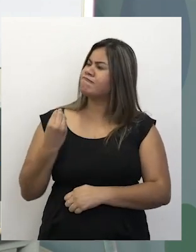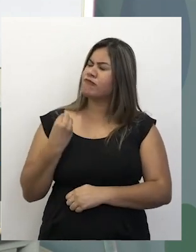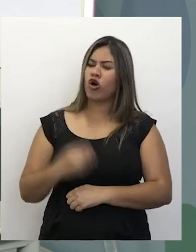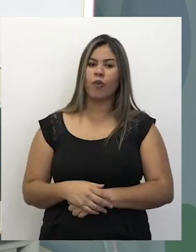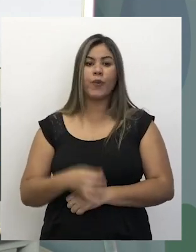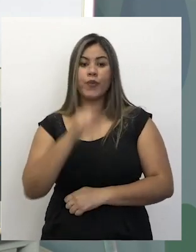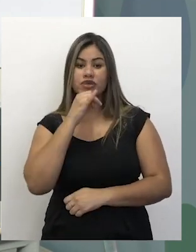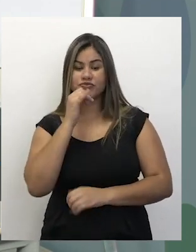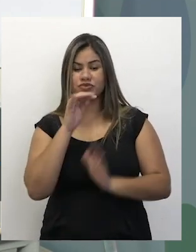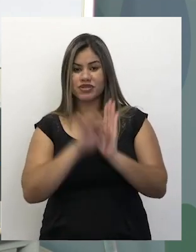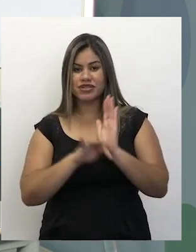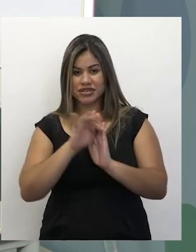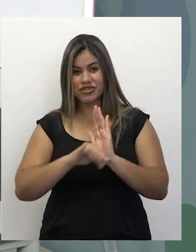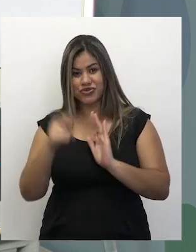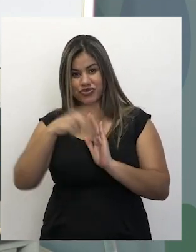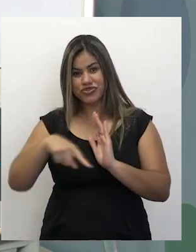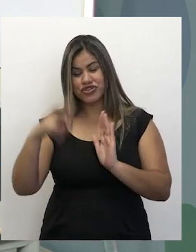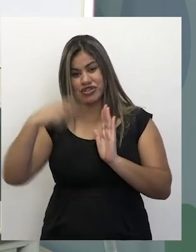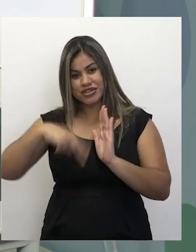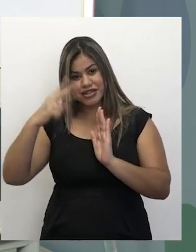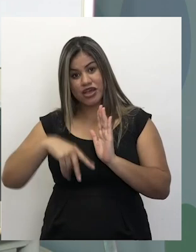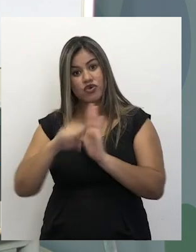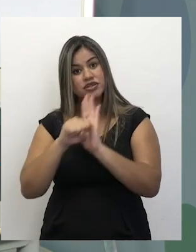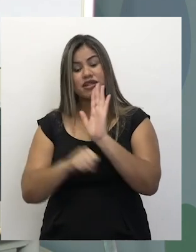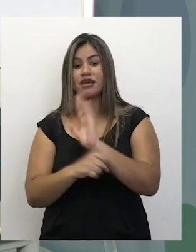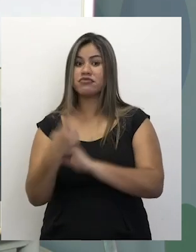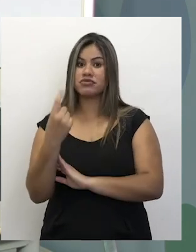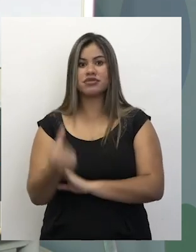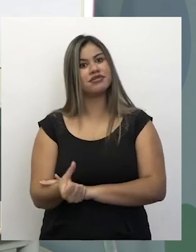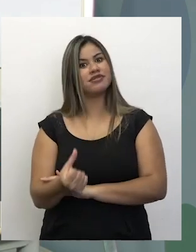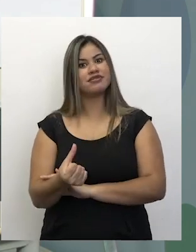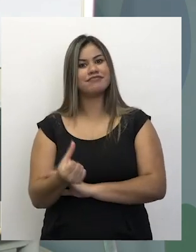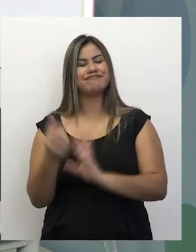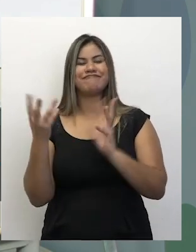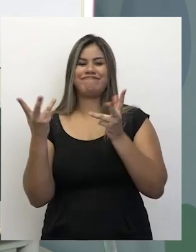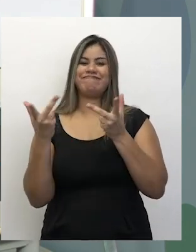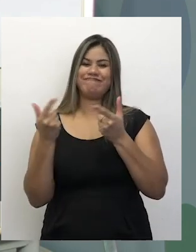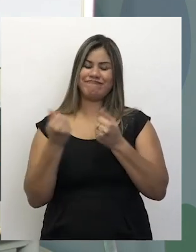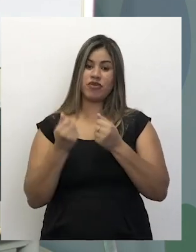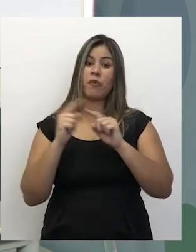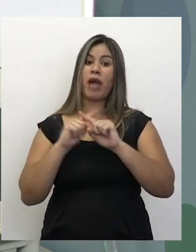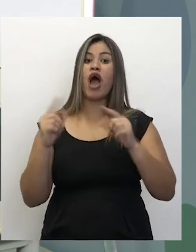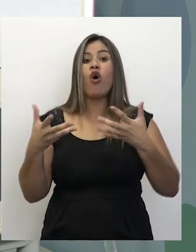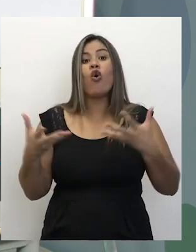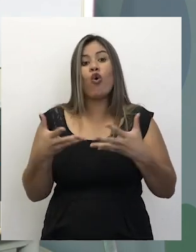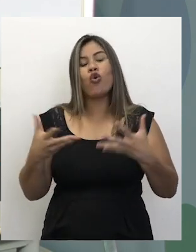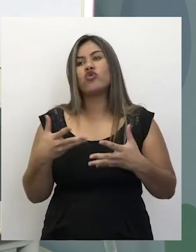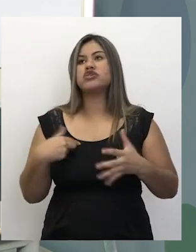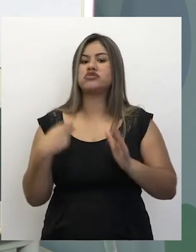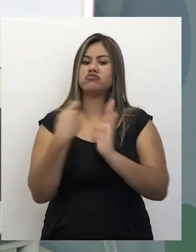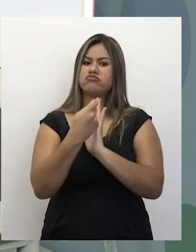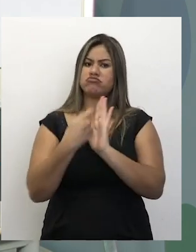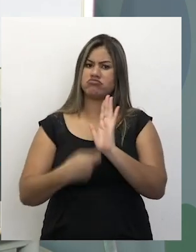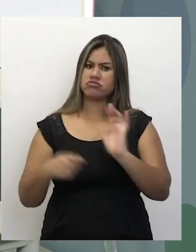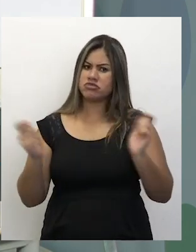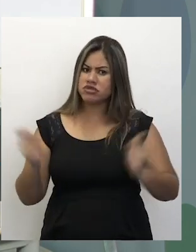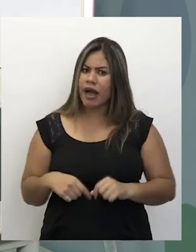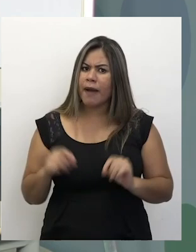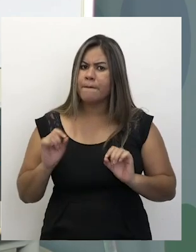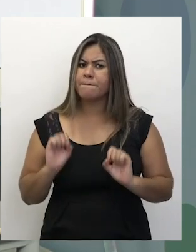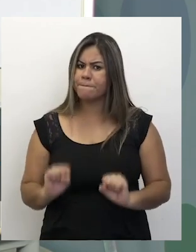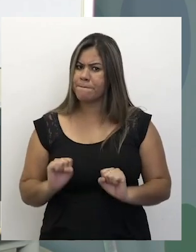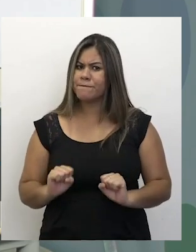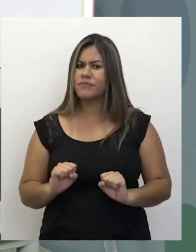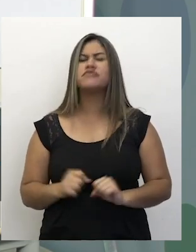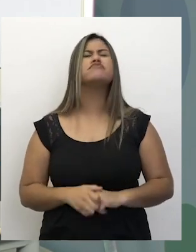escrito no século 16 dezesseis é maravilhoso não é maravilhoso é hoje Se eu quiser escrever assim eu posso pode você tá livre